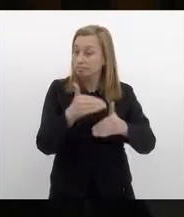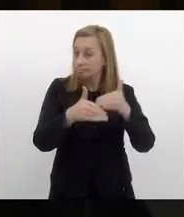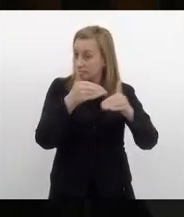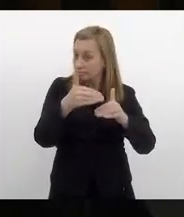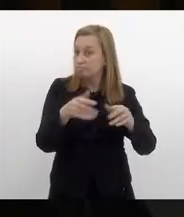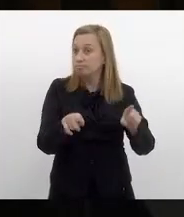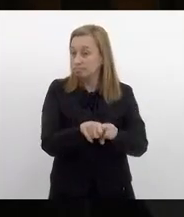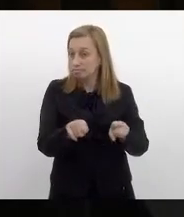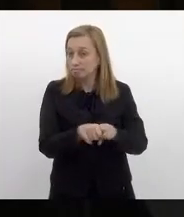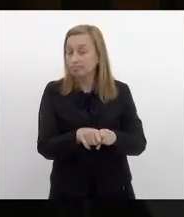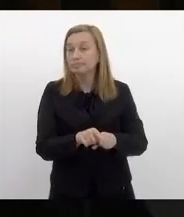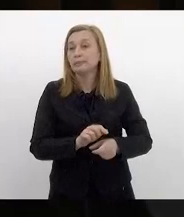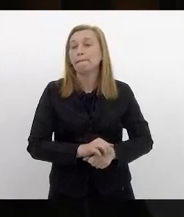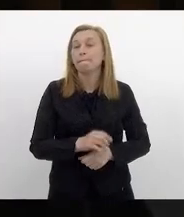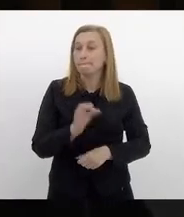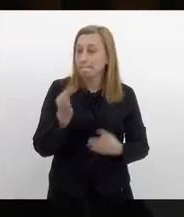ascendentes.